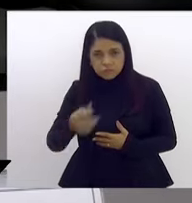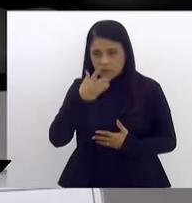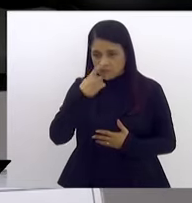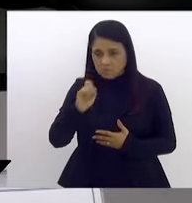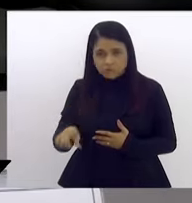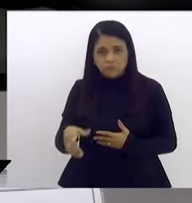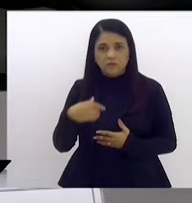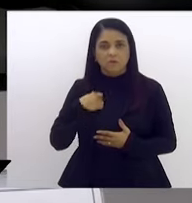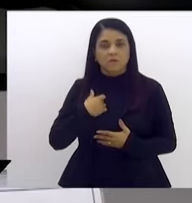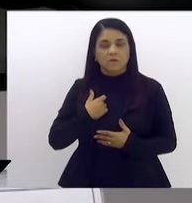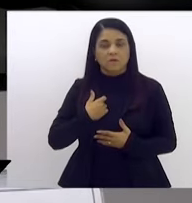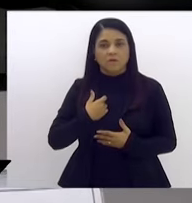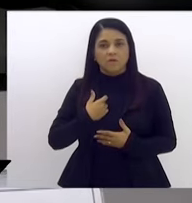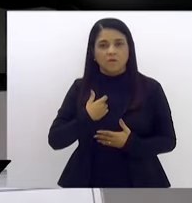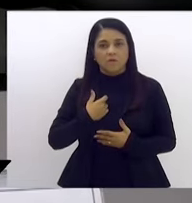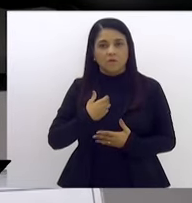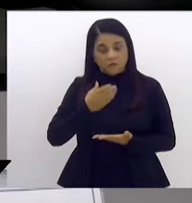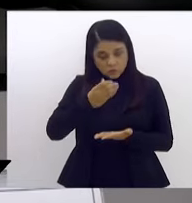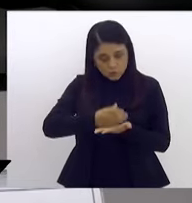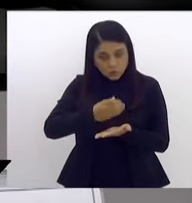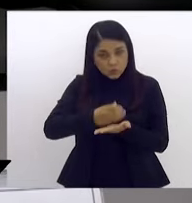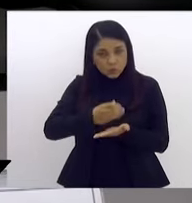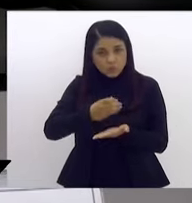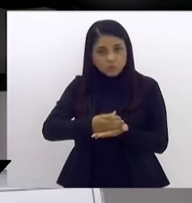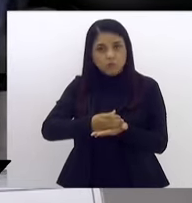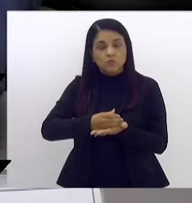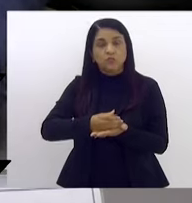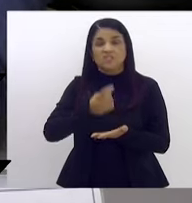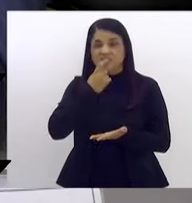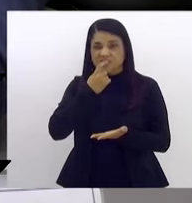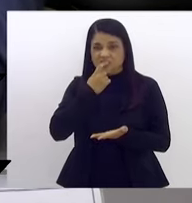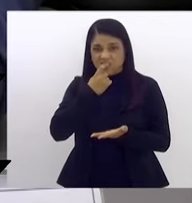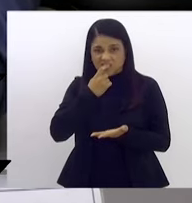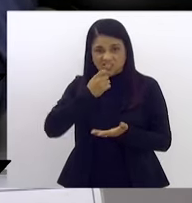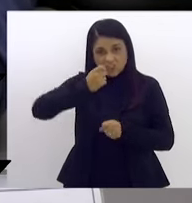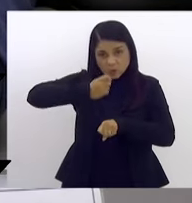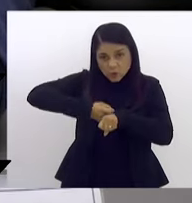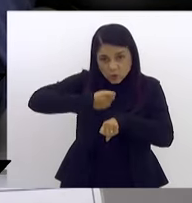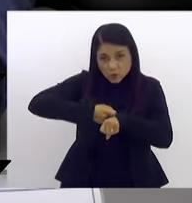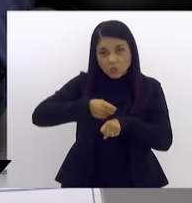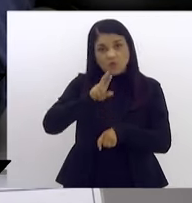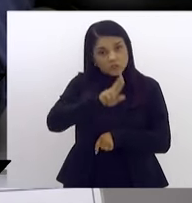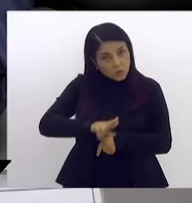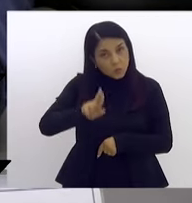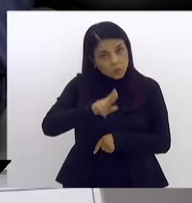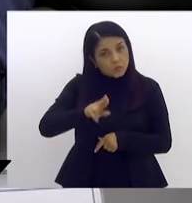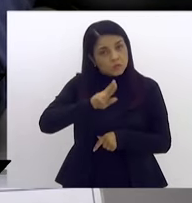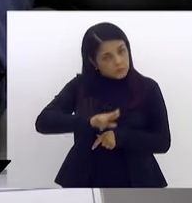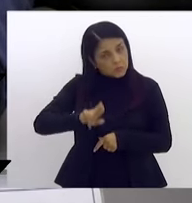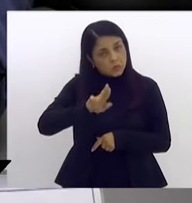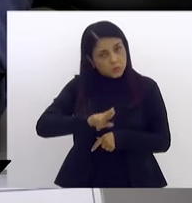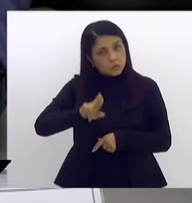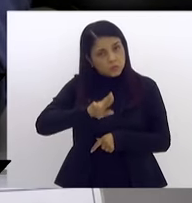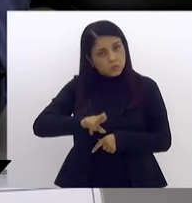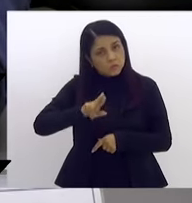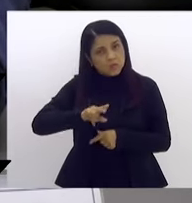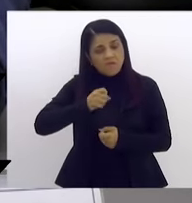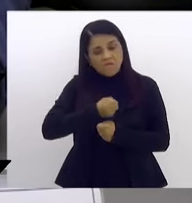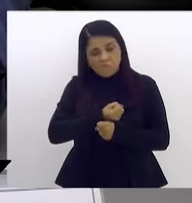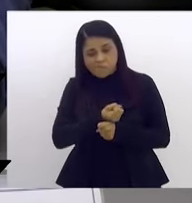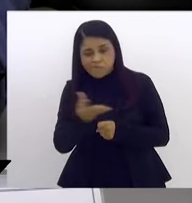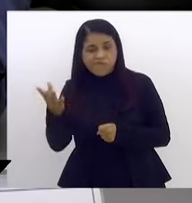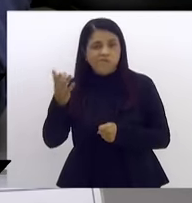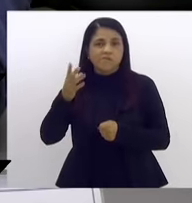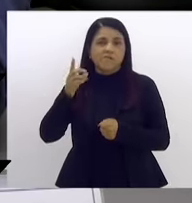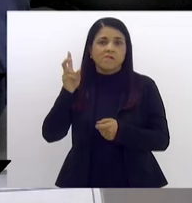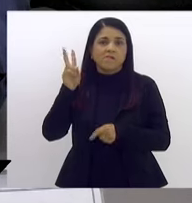e dezenas de vezes um um copo de plástico duro então Eh eu eu